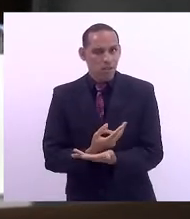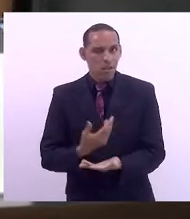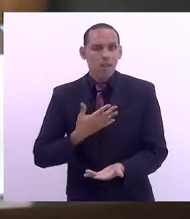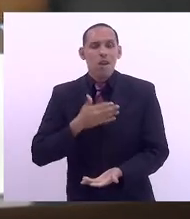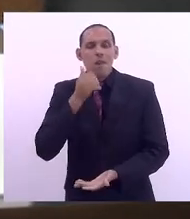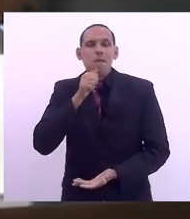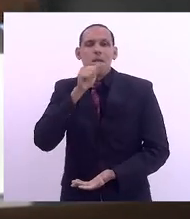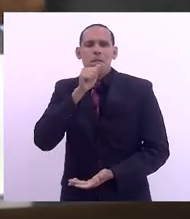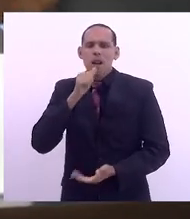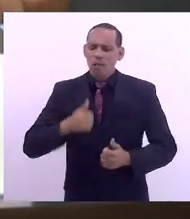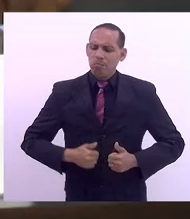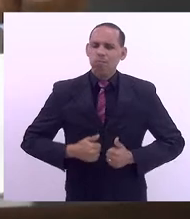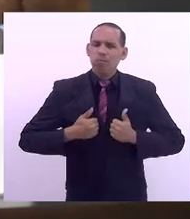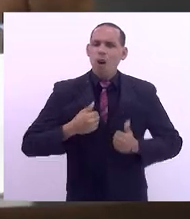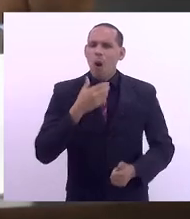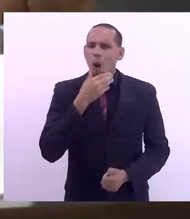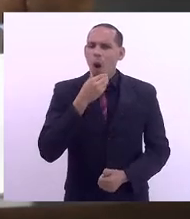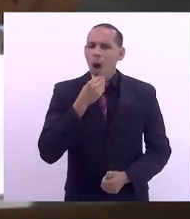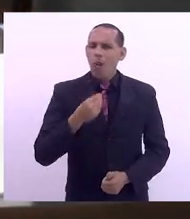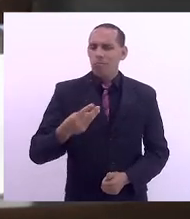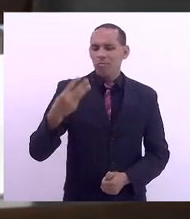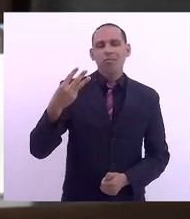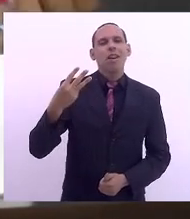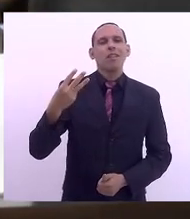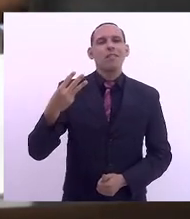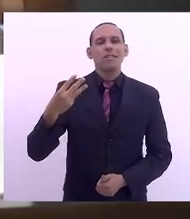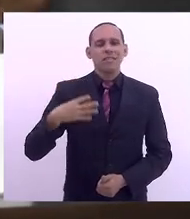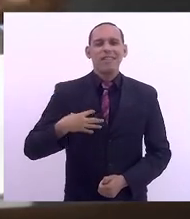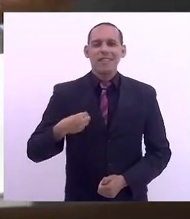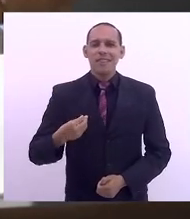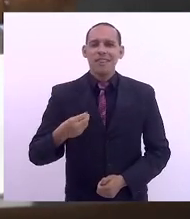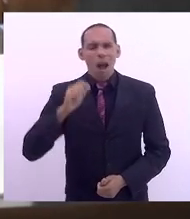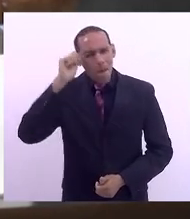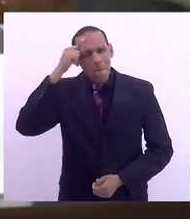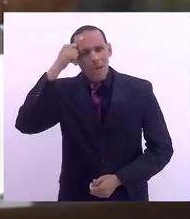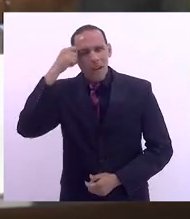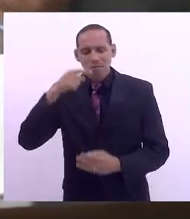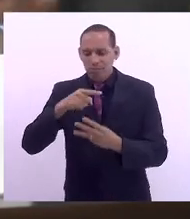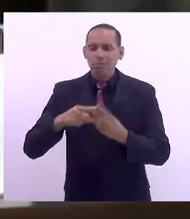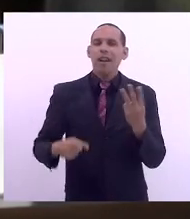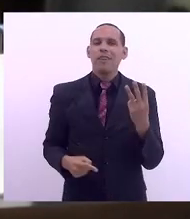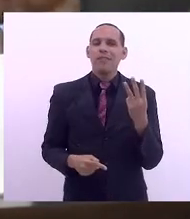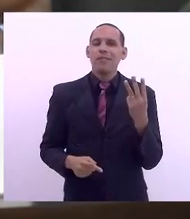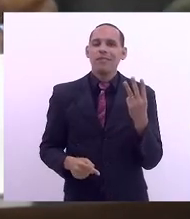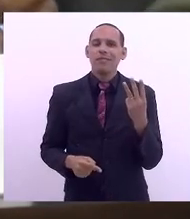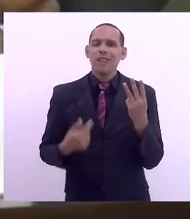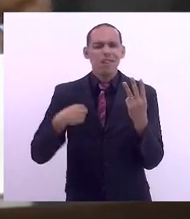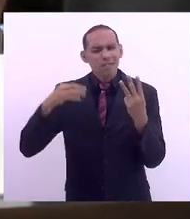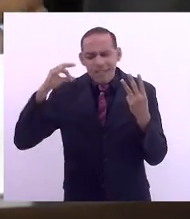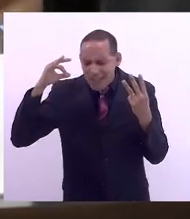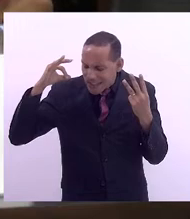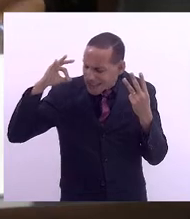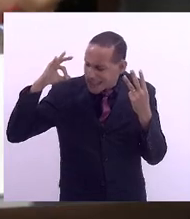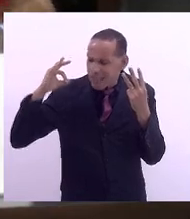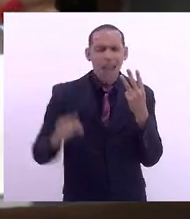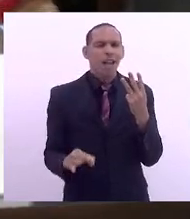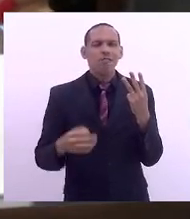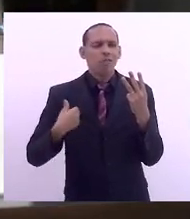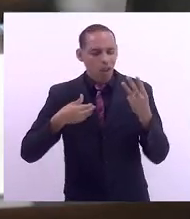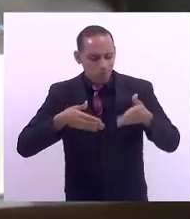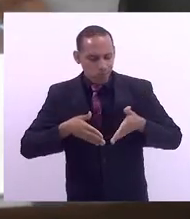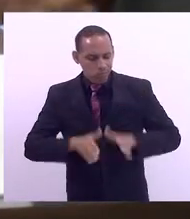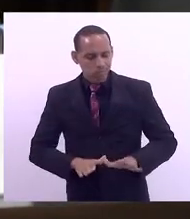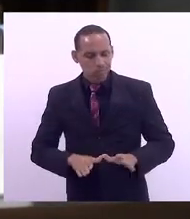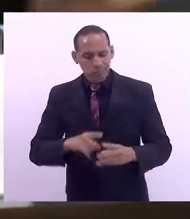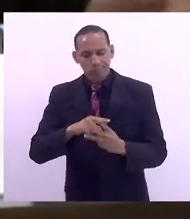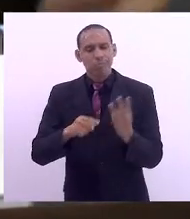com muito orgulho de 3 filhos homens, que nasceram negros, sim. E tinha certeza absoluta, quando pari, que